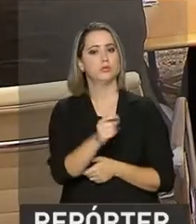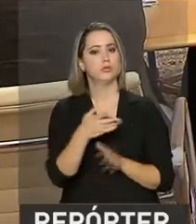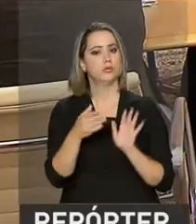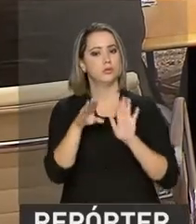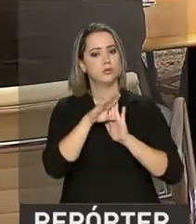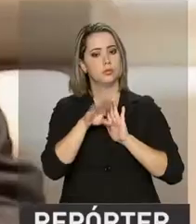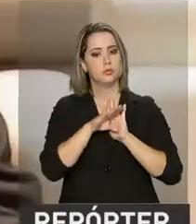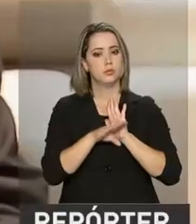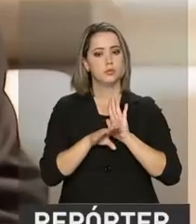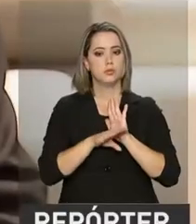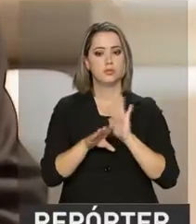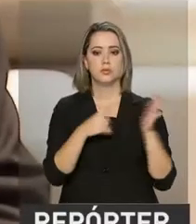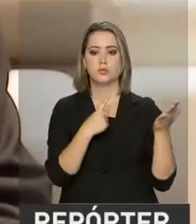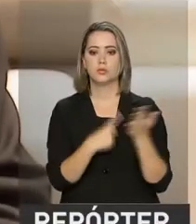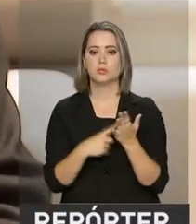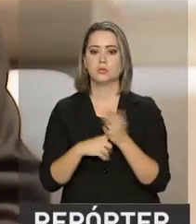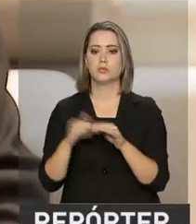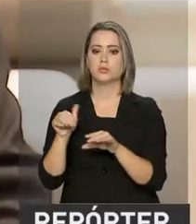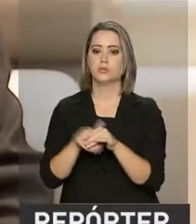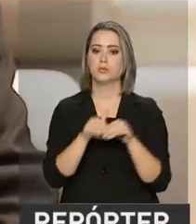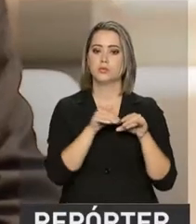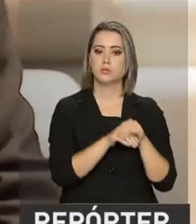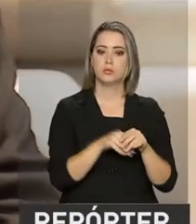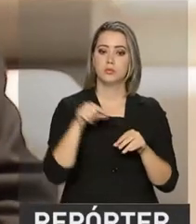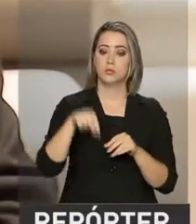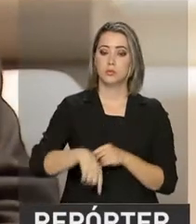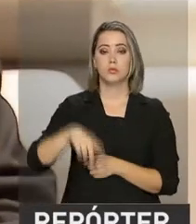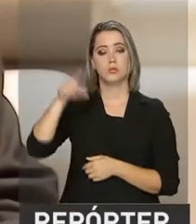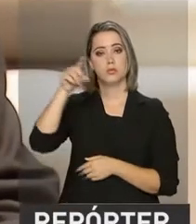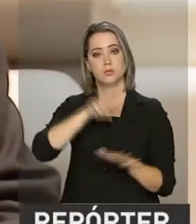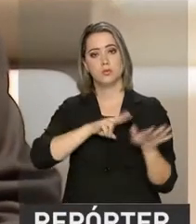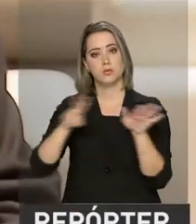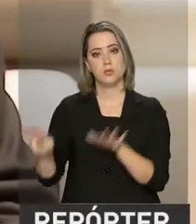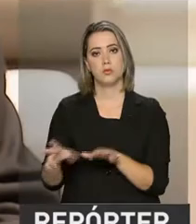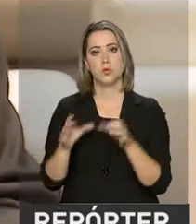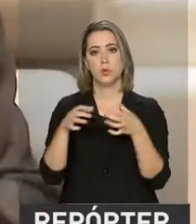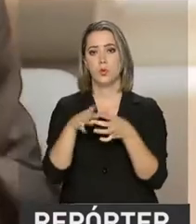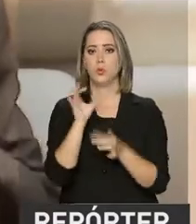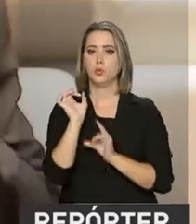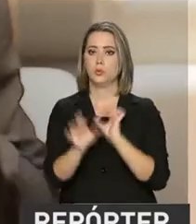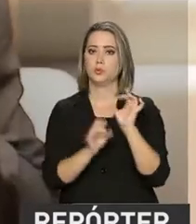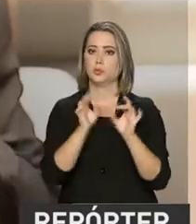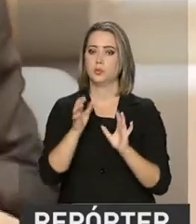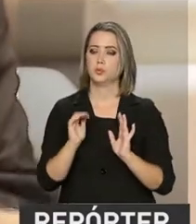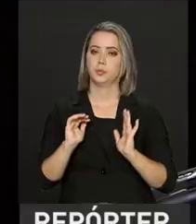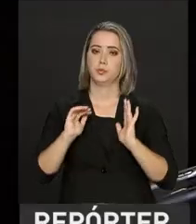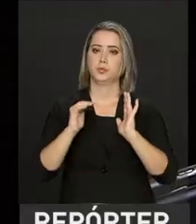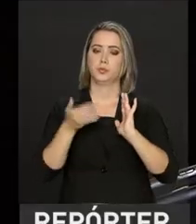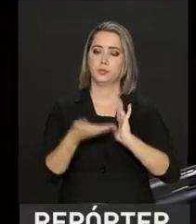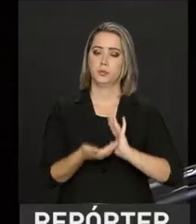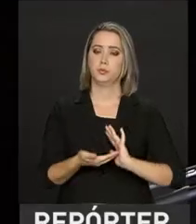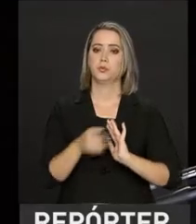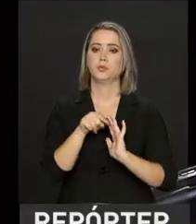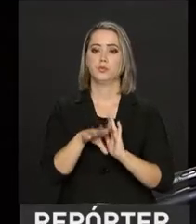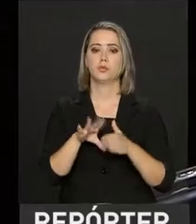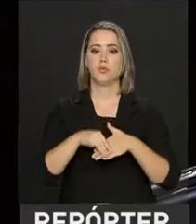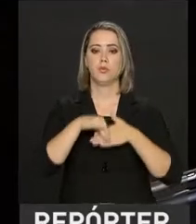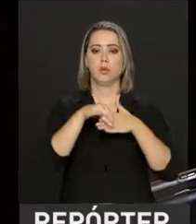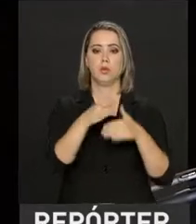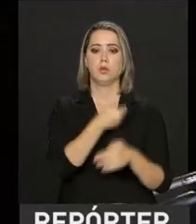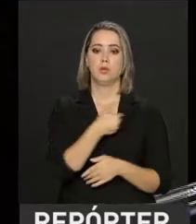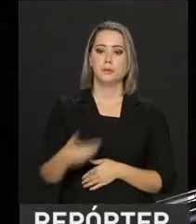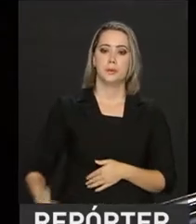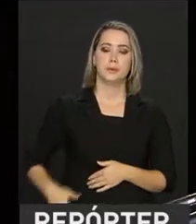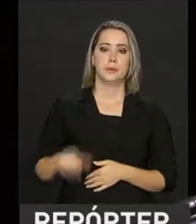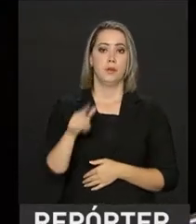programação para votar a reforma da previdência nesta semana na comissão especial da câmara o líder do governo na